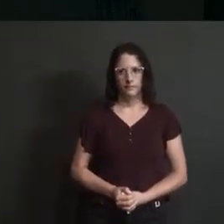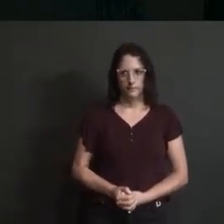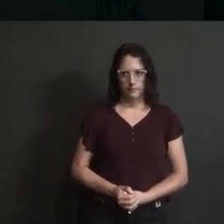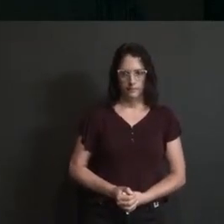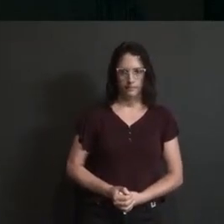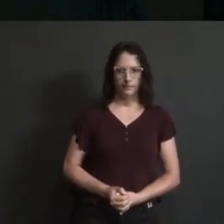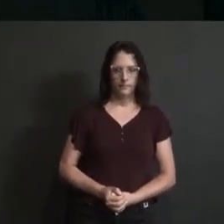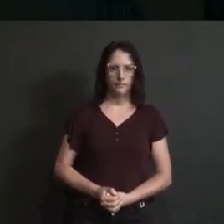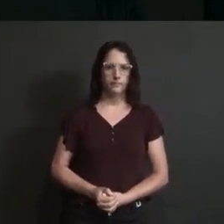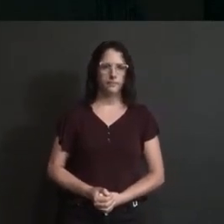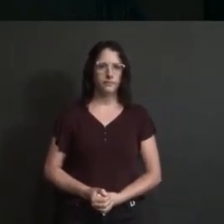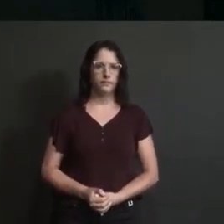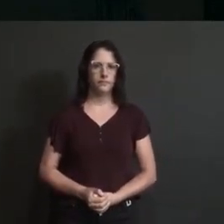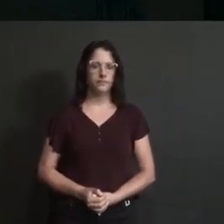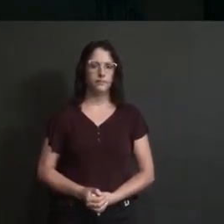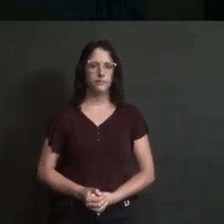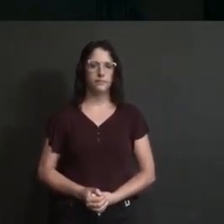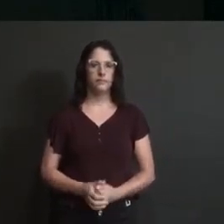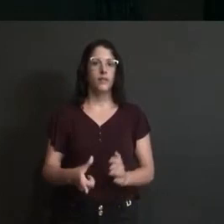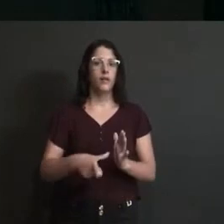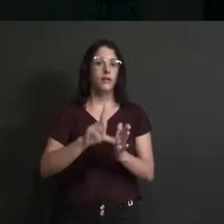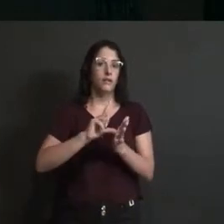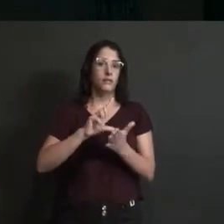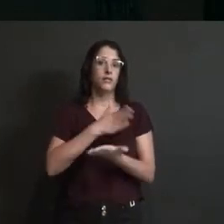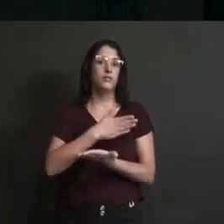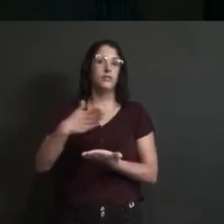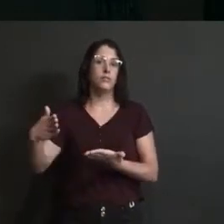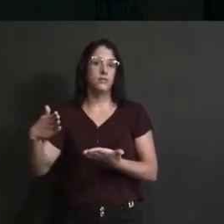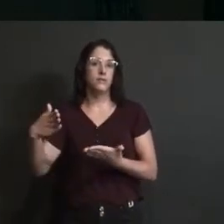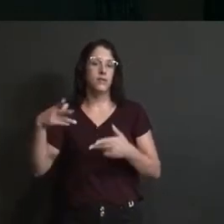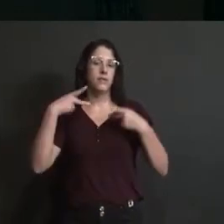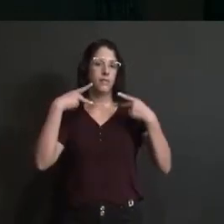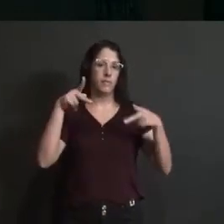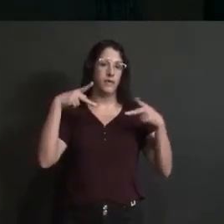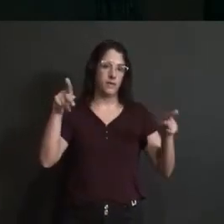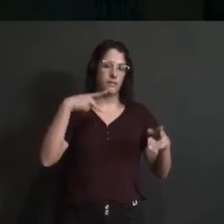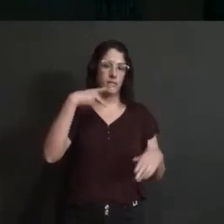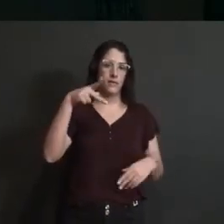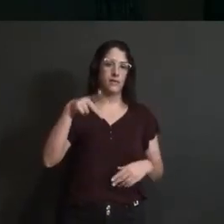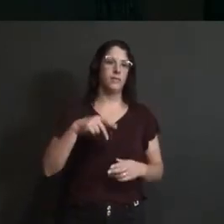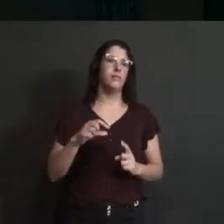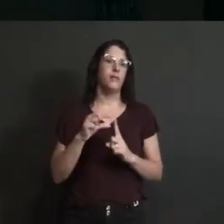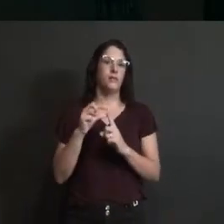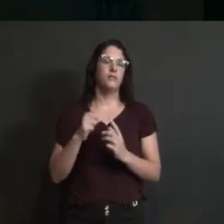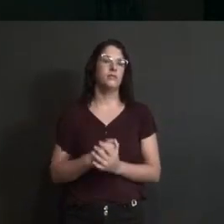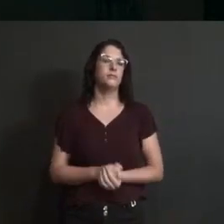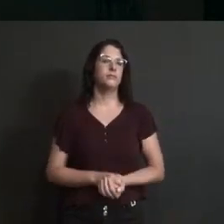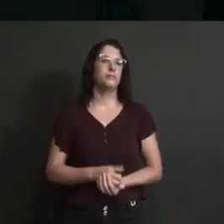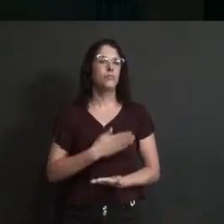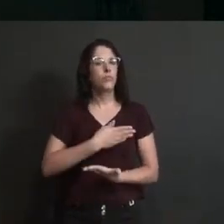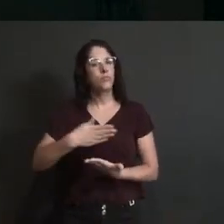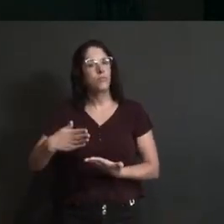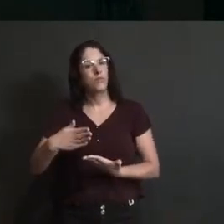Antes de entrar propriamente na palavra, eu quero falar um pouquinho.